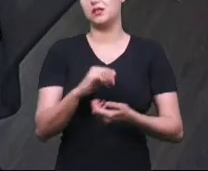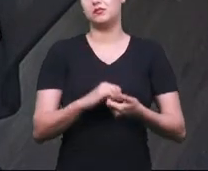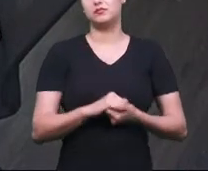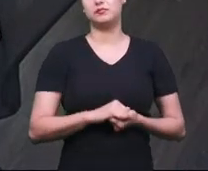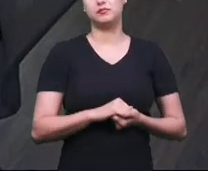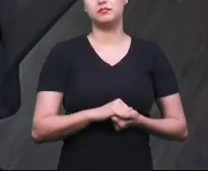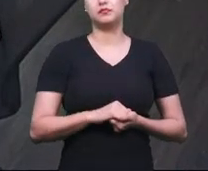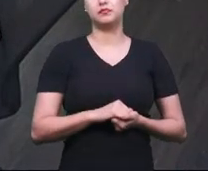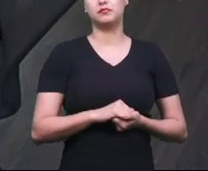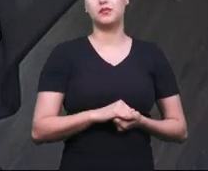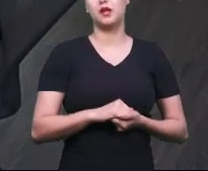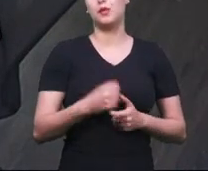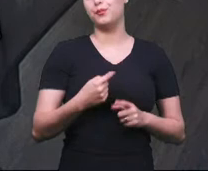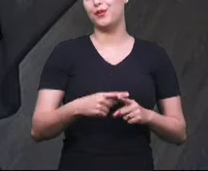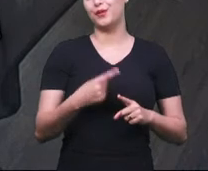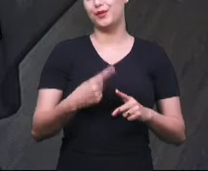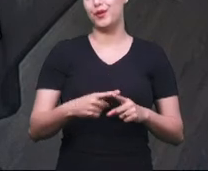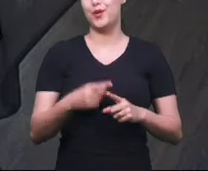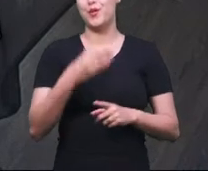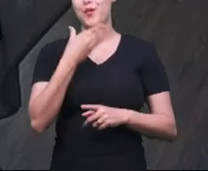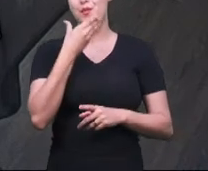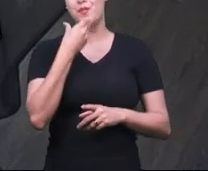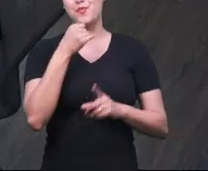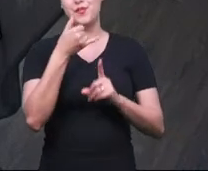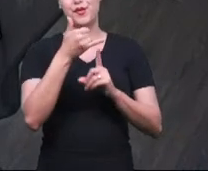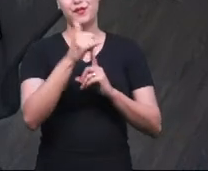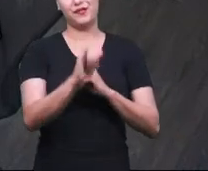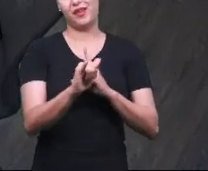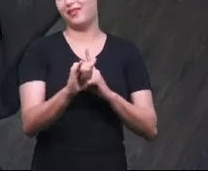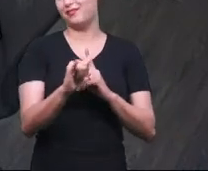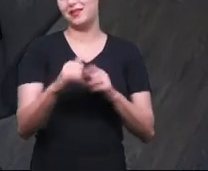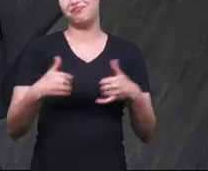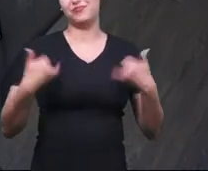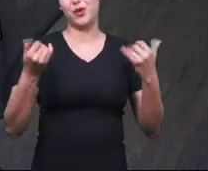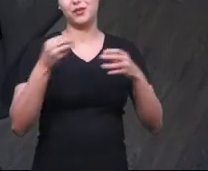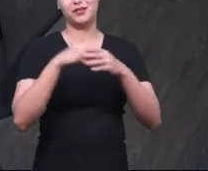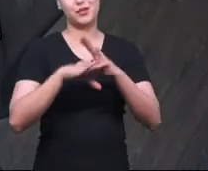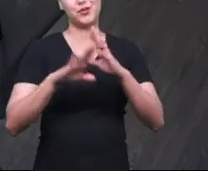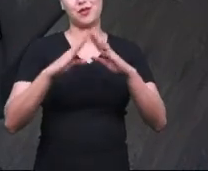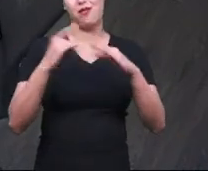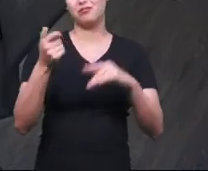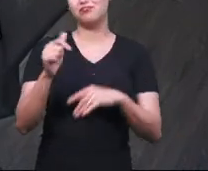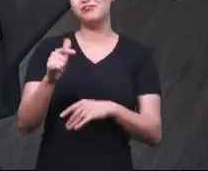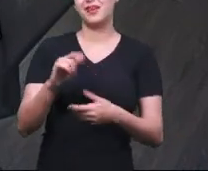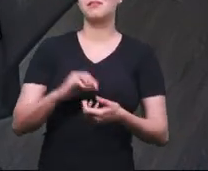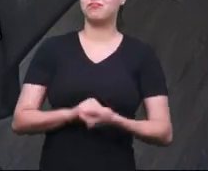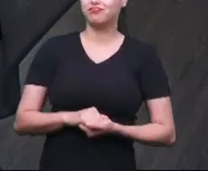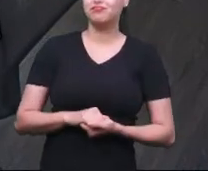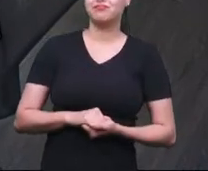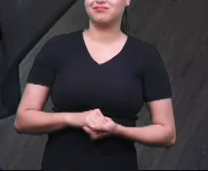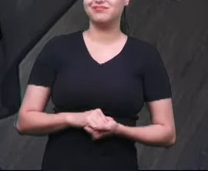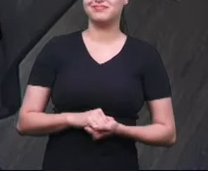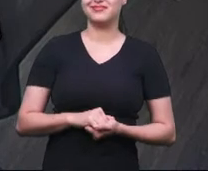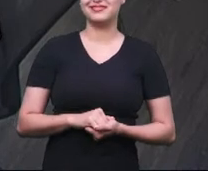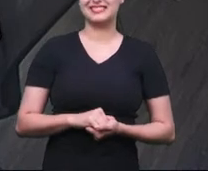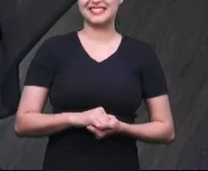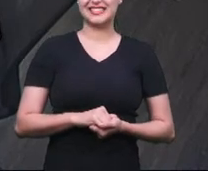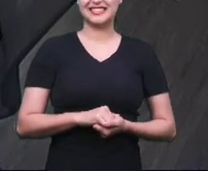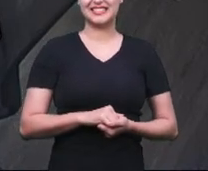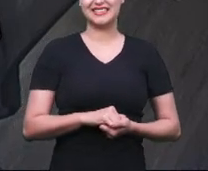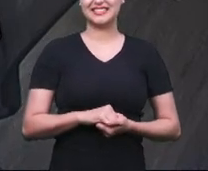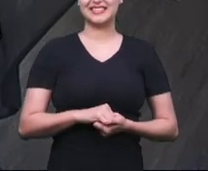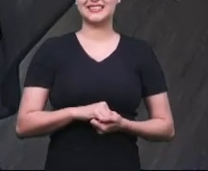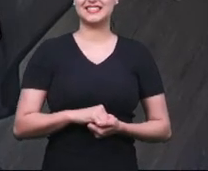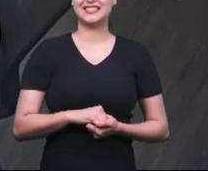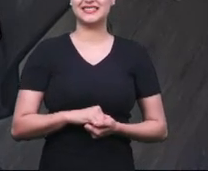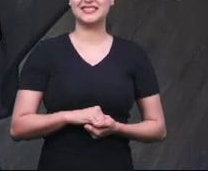O profeta não tem honra na própria casa, não na própria cidade, né? É mais difícil, né? Nem o senhor teve na própria casa, né? Nem tive,